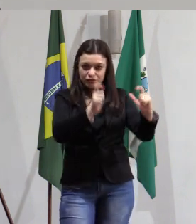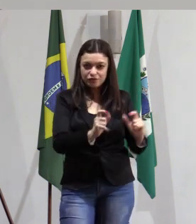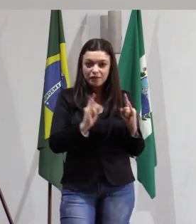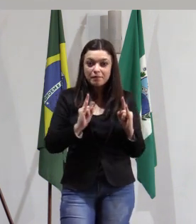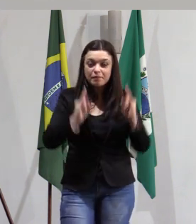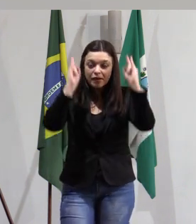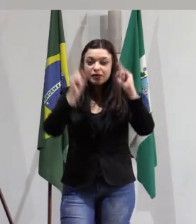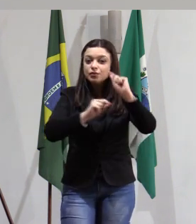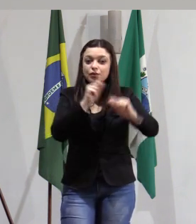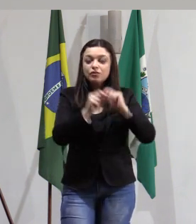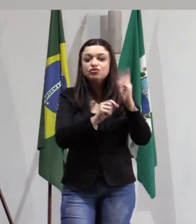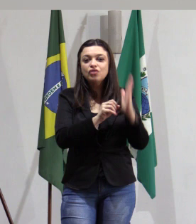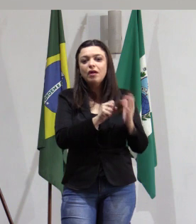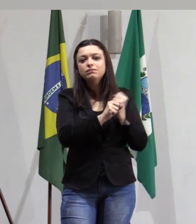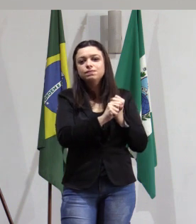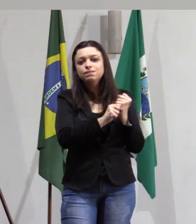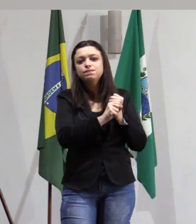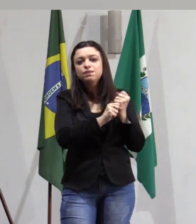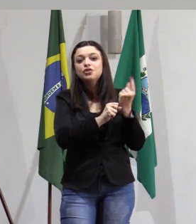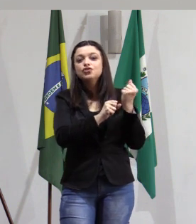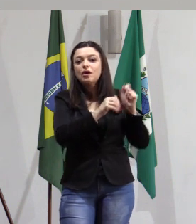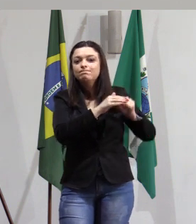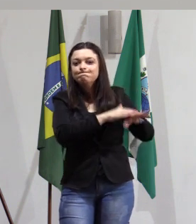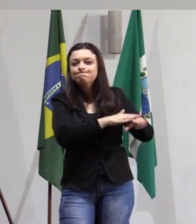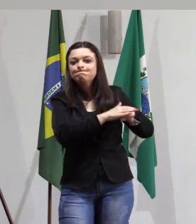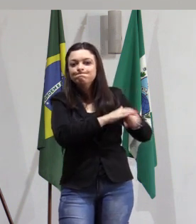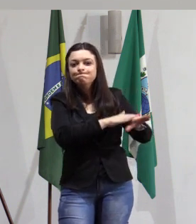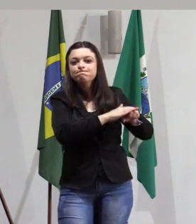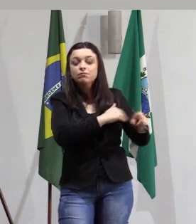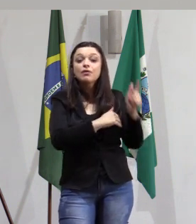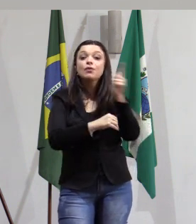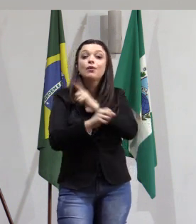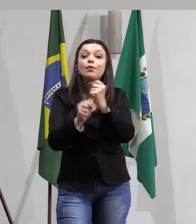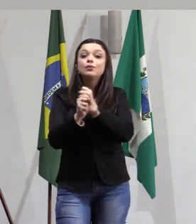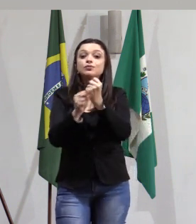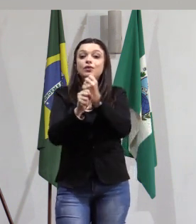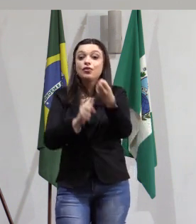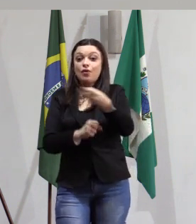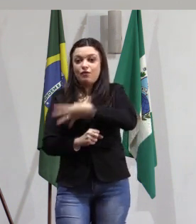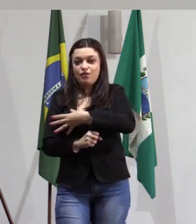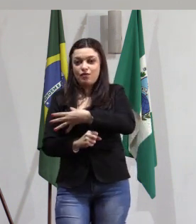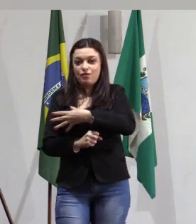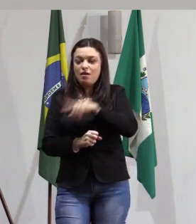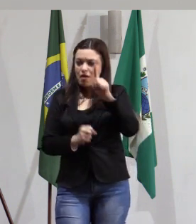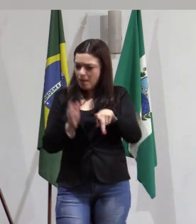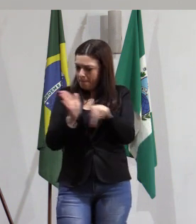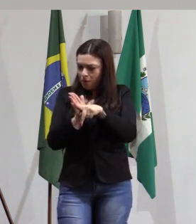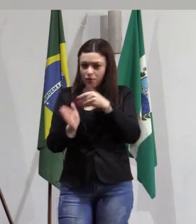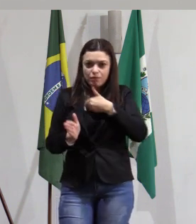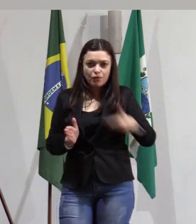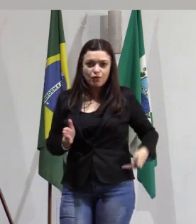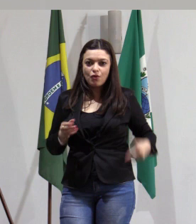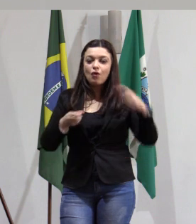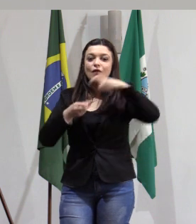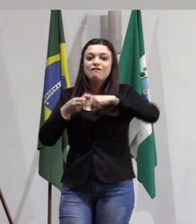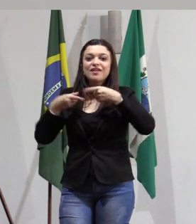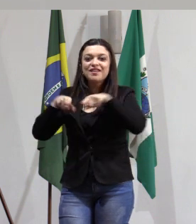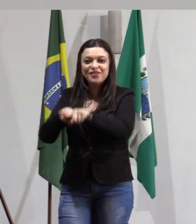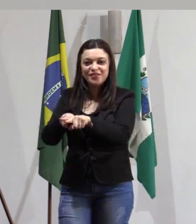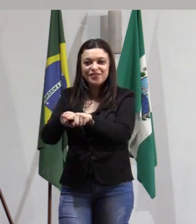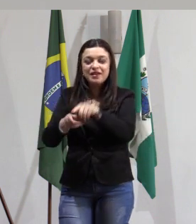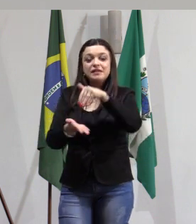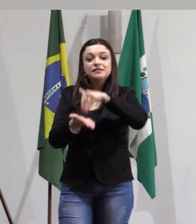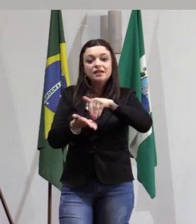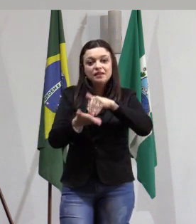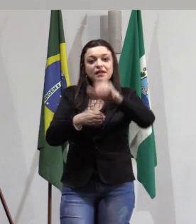eles ano a ano foram acumulando dinheiro para construir o seu prédio, com dinheiro da arrecadação própria, a partir de um convênio que eles tinham com a